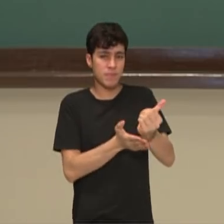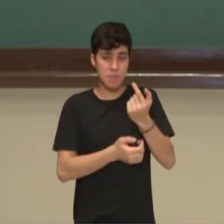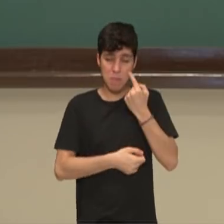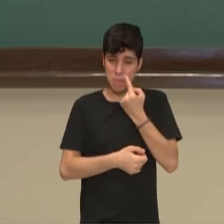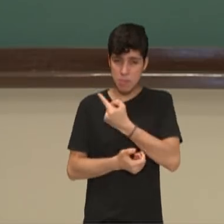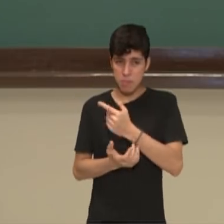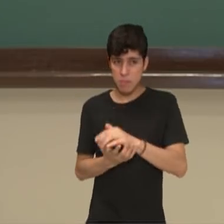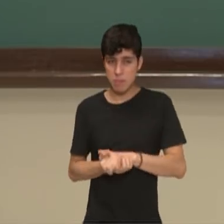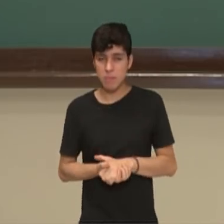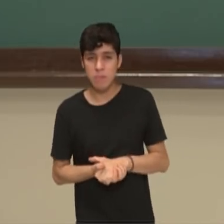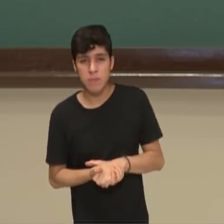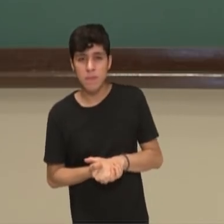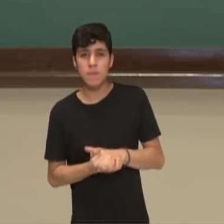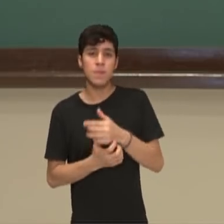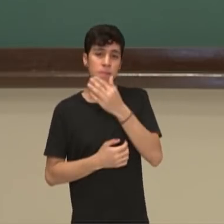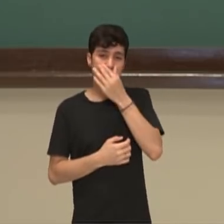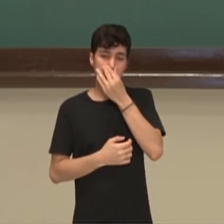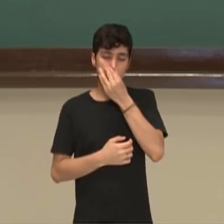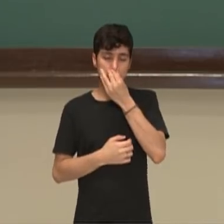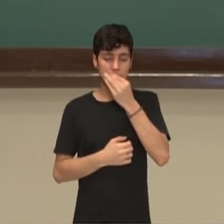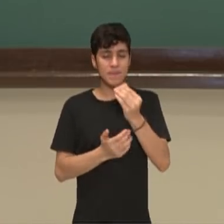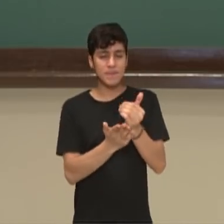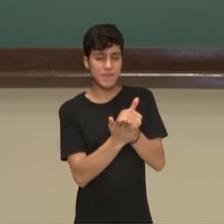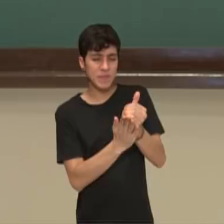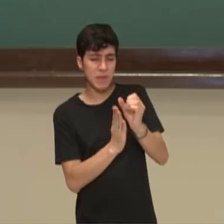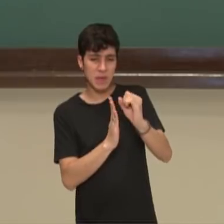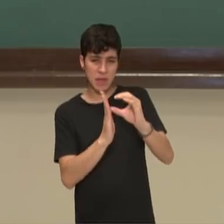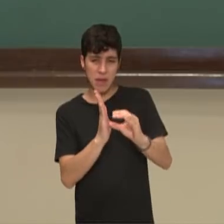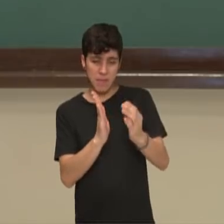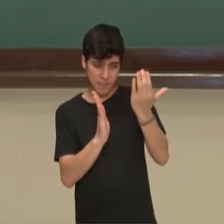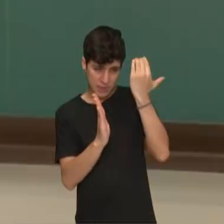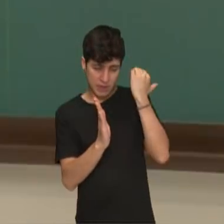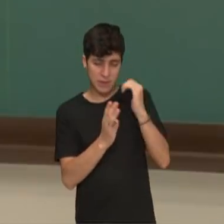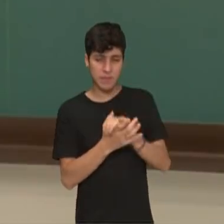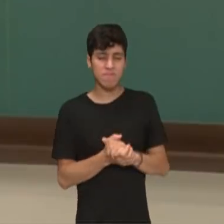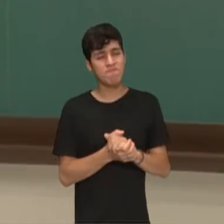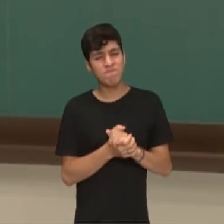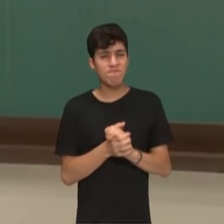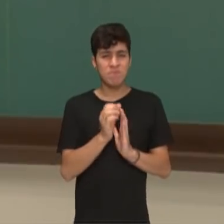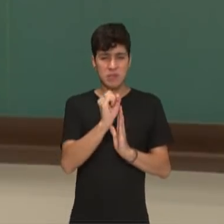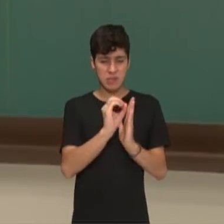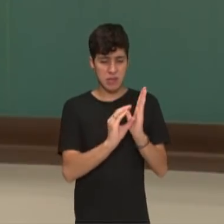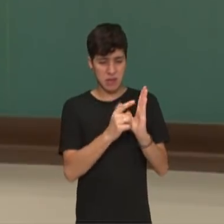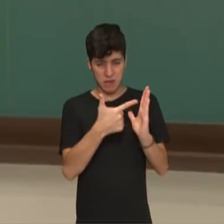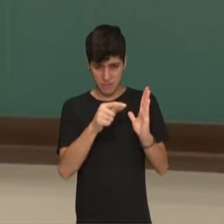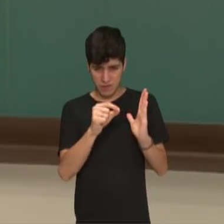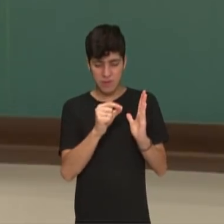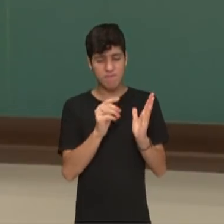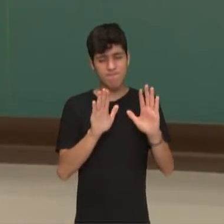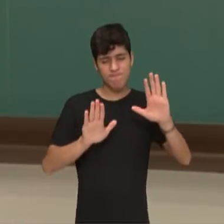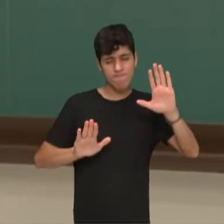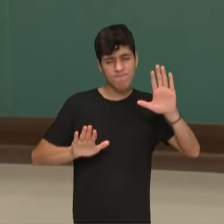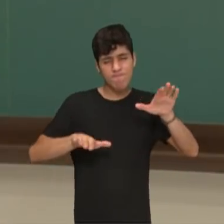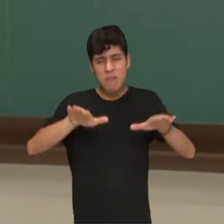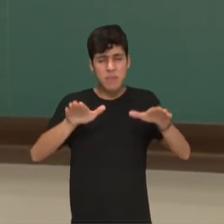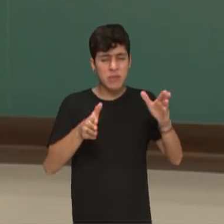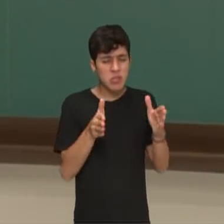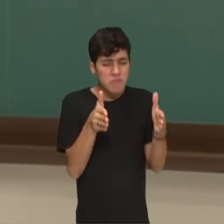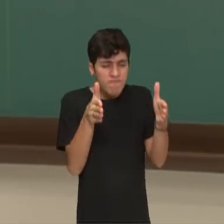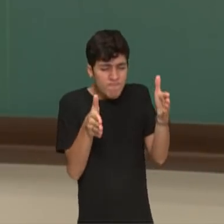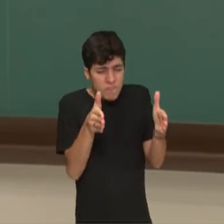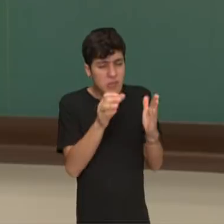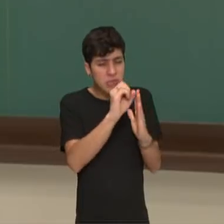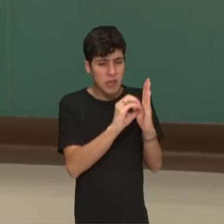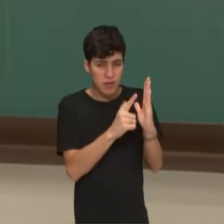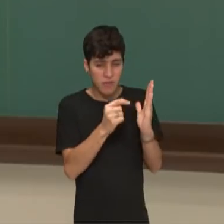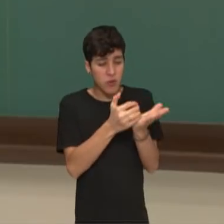vamos voltar um pouquinho no tempo. No início do século passado, lá pelo século XX, no início do século XX, o Brasil